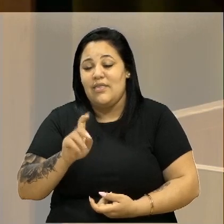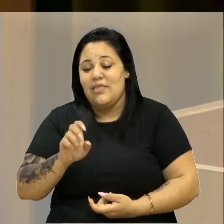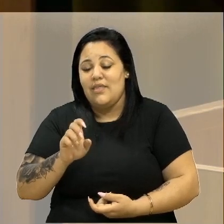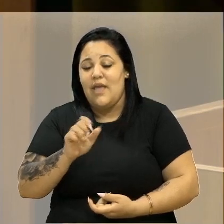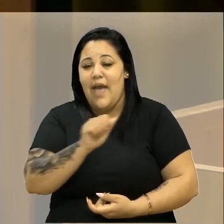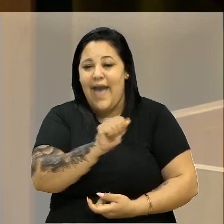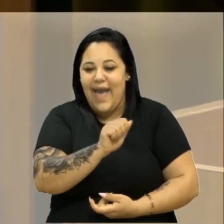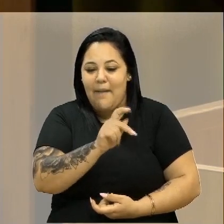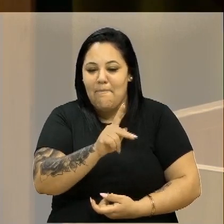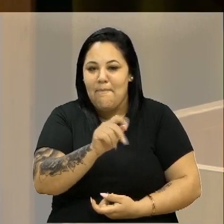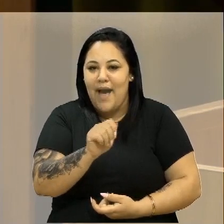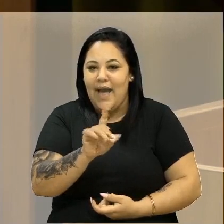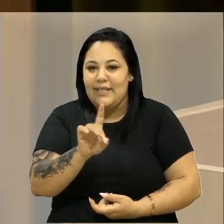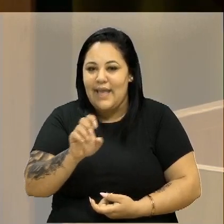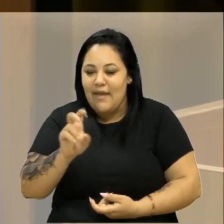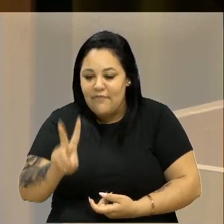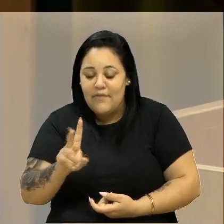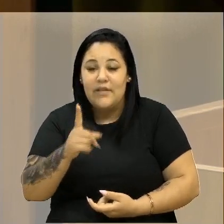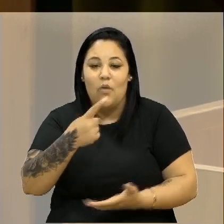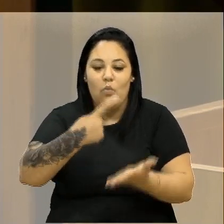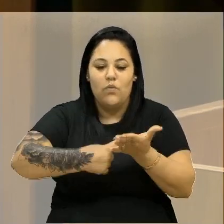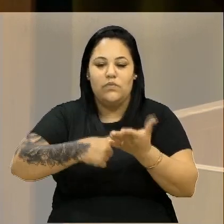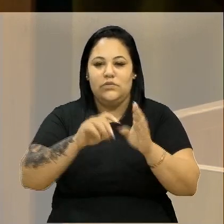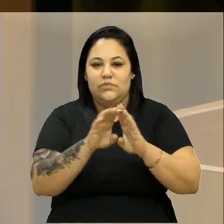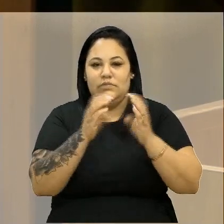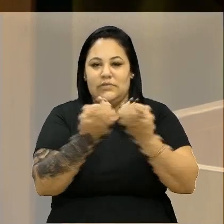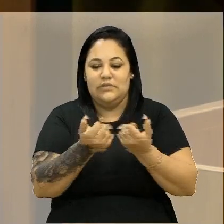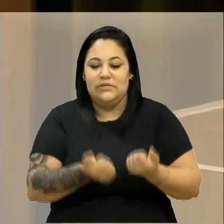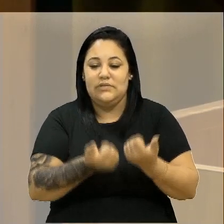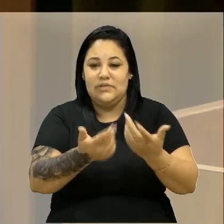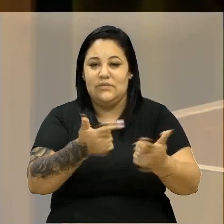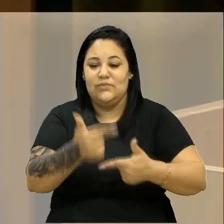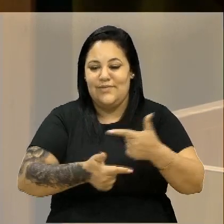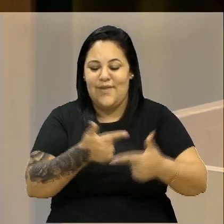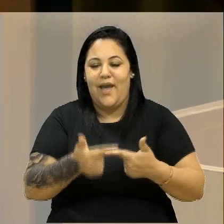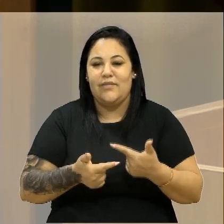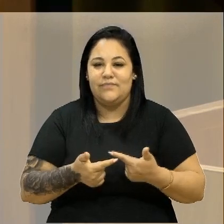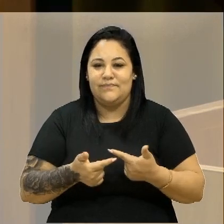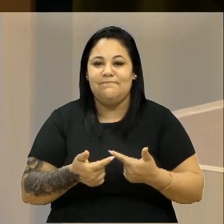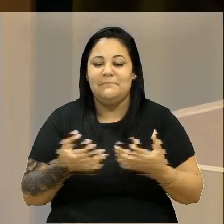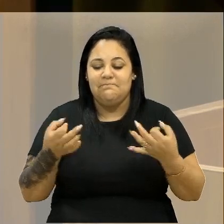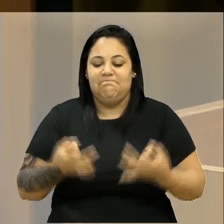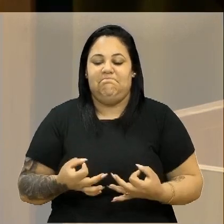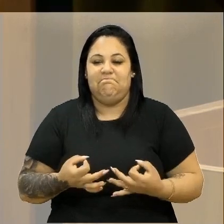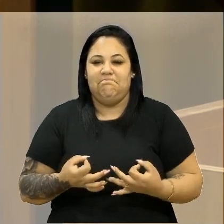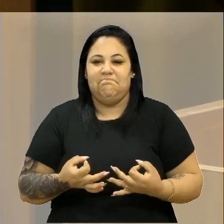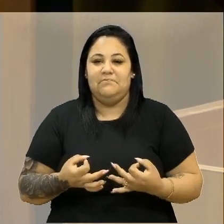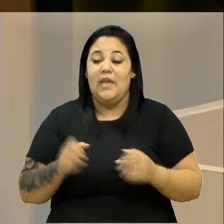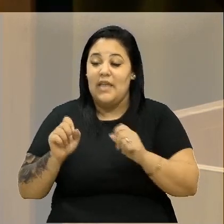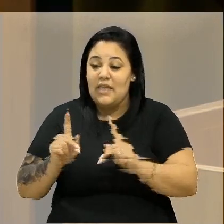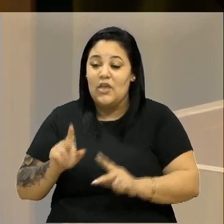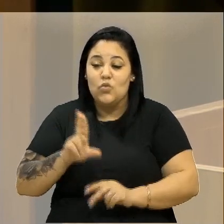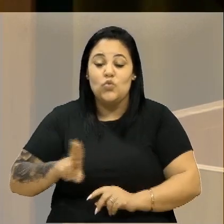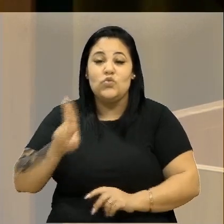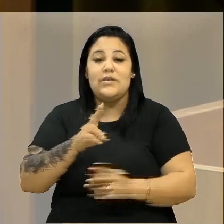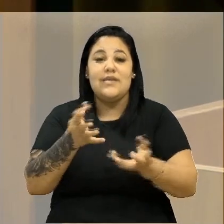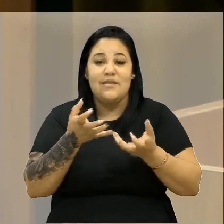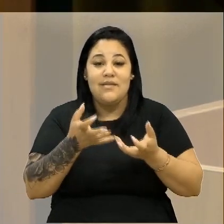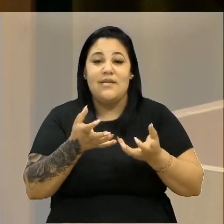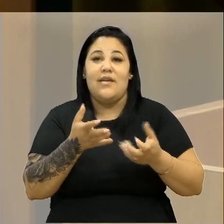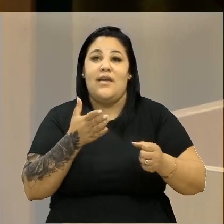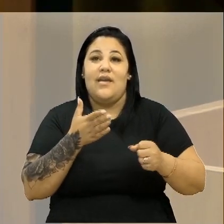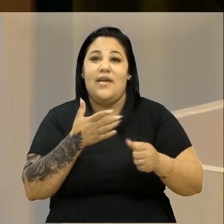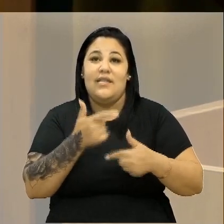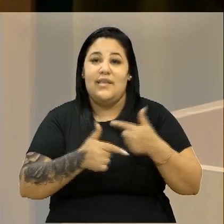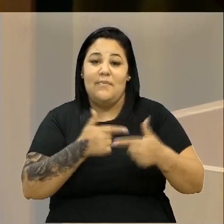oferecer o trabalho necessário para quem for, não somente para esses usuários, mas principalmente para quem quer também trabalhar